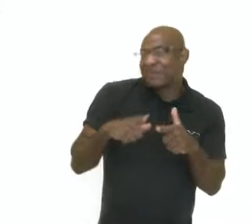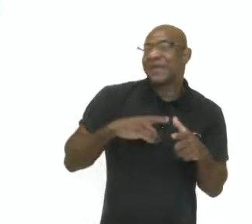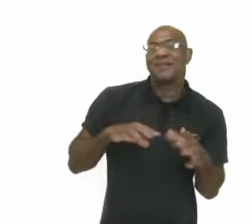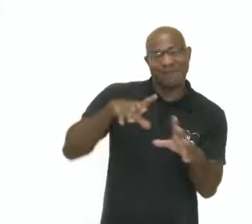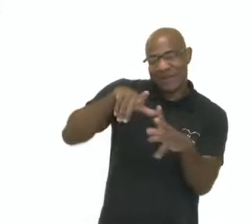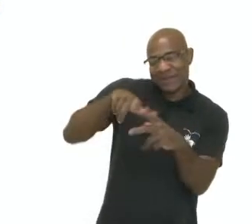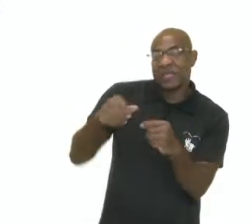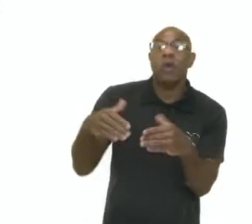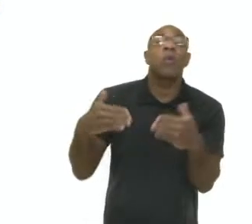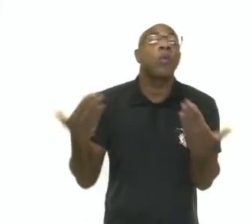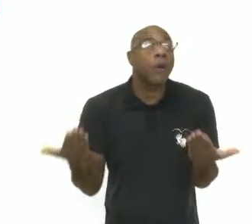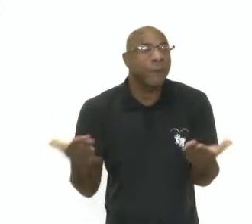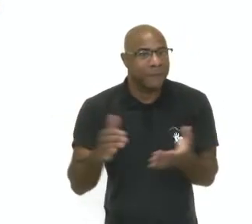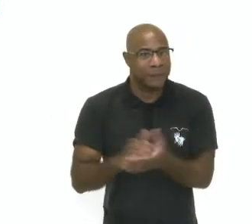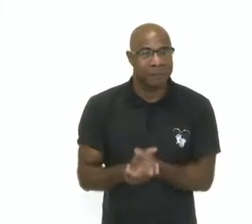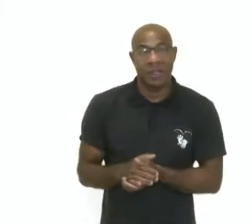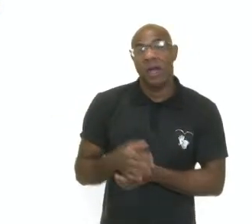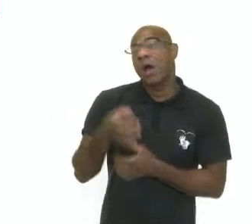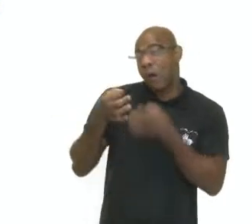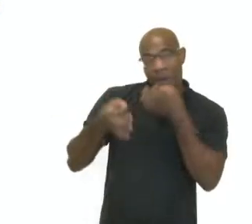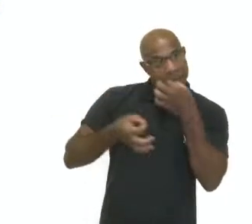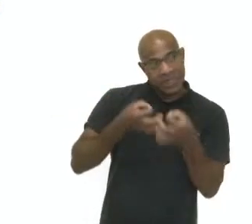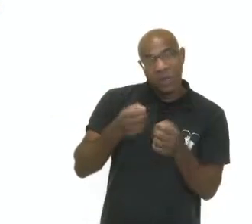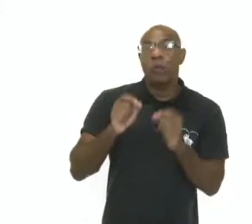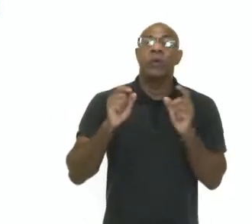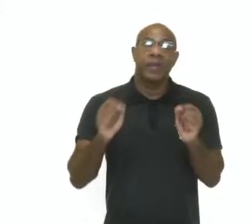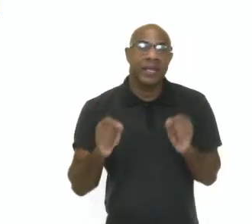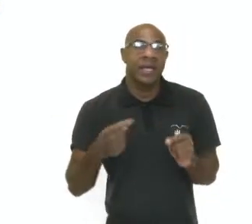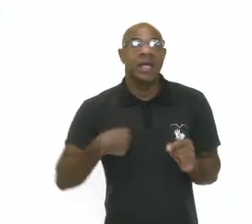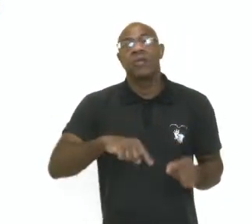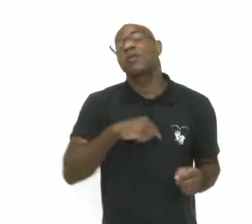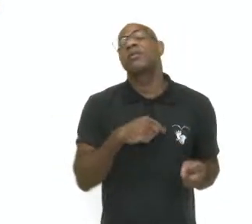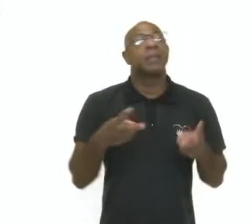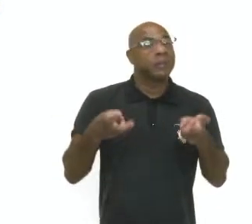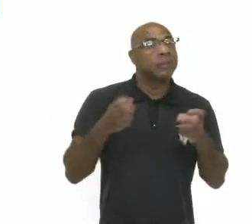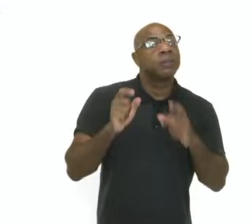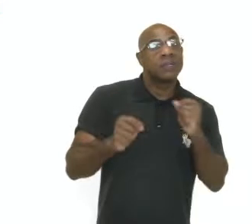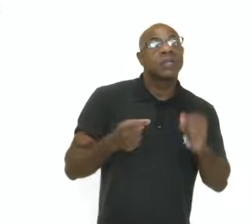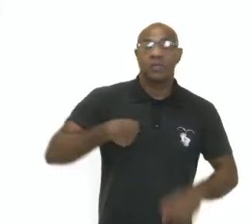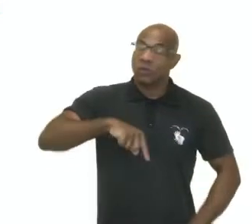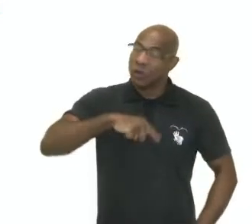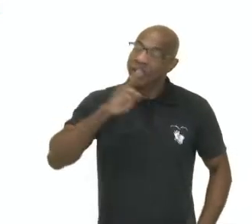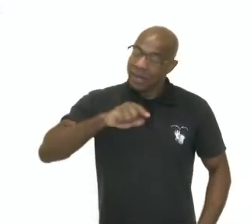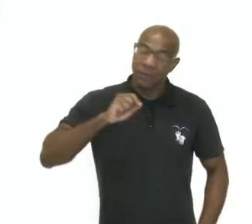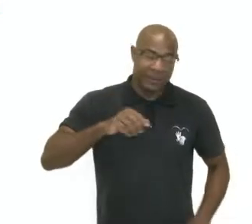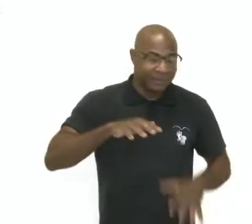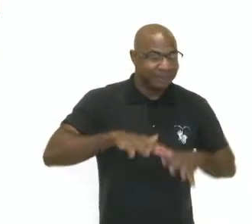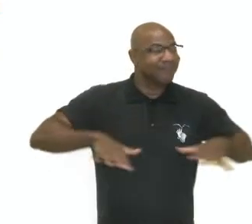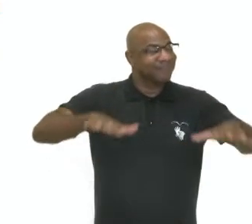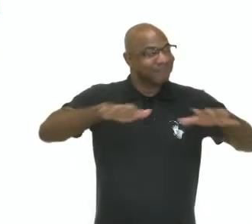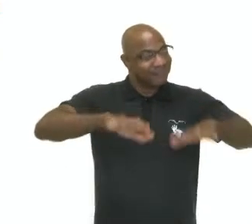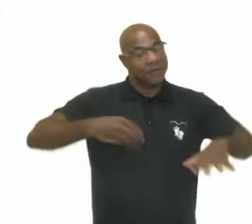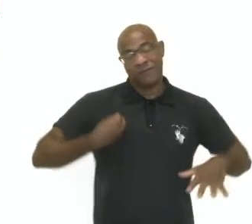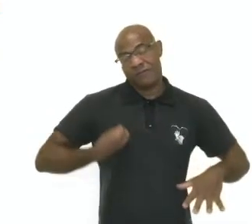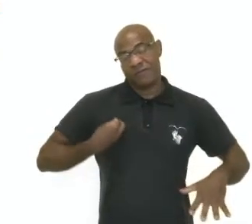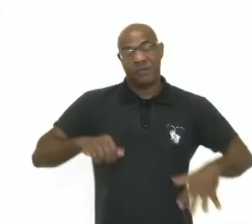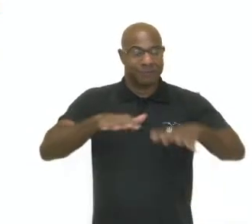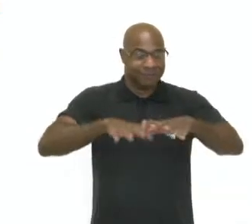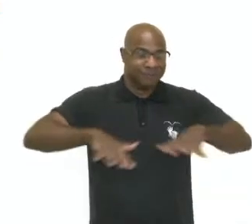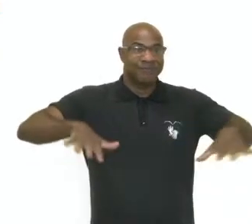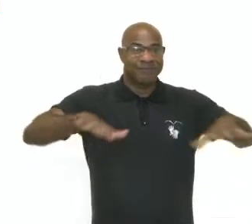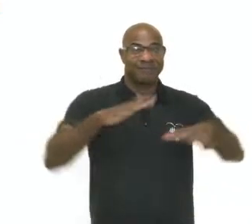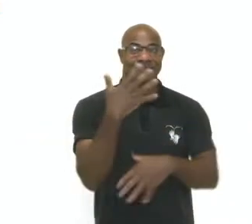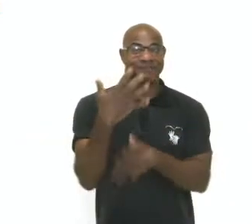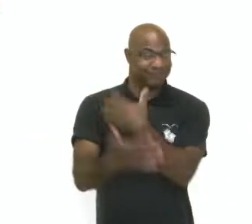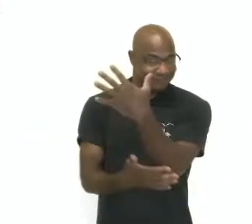que eu sugiro é que percebamos que todos somos o meio ambiente. Este é o primeiro passo.